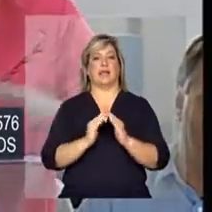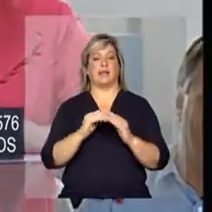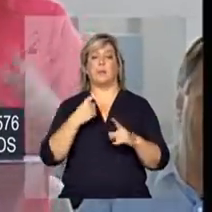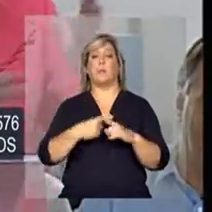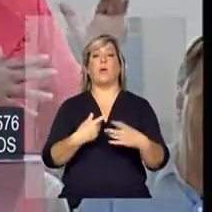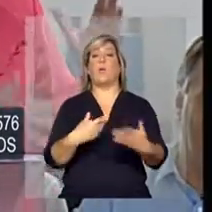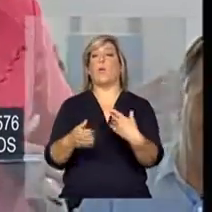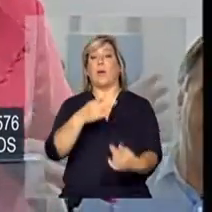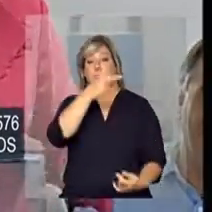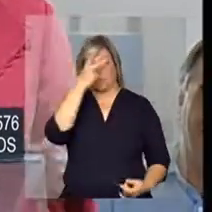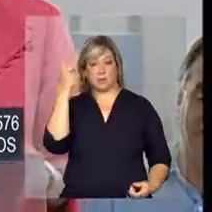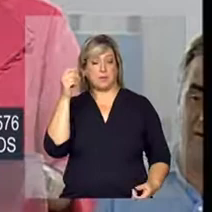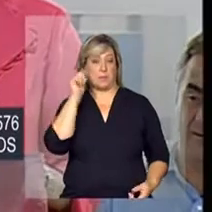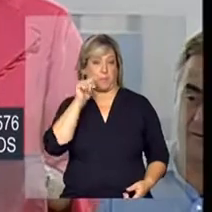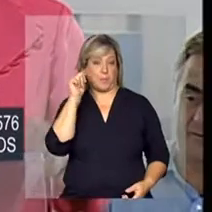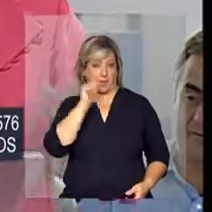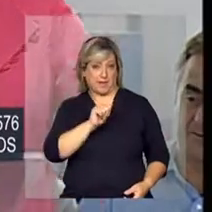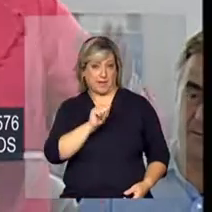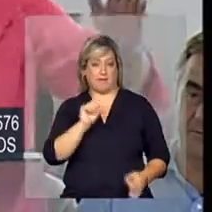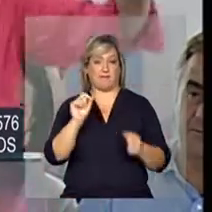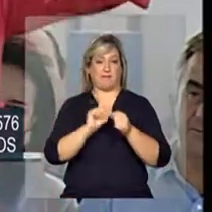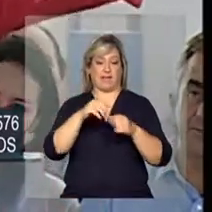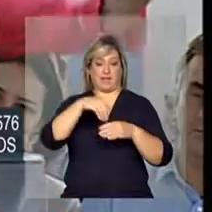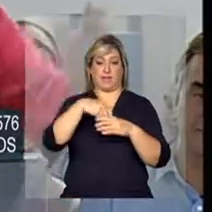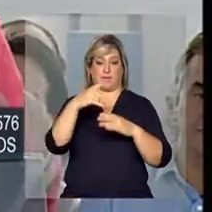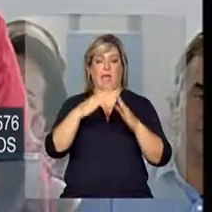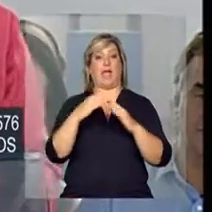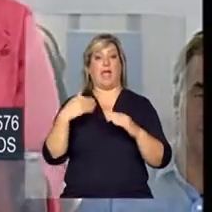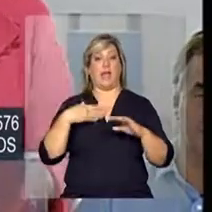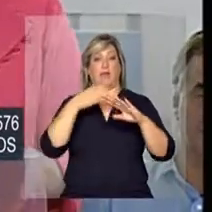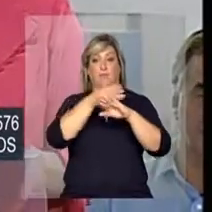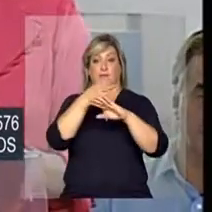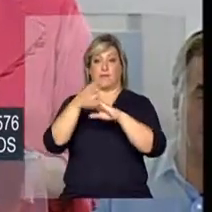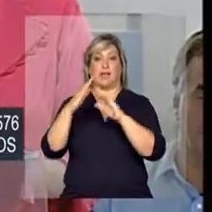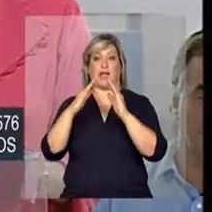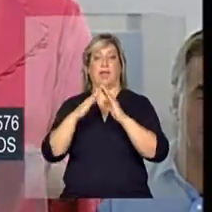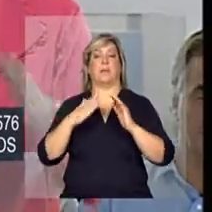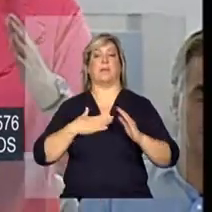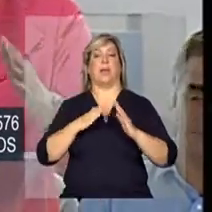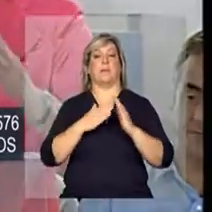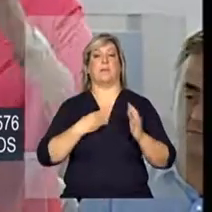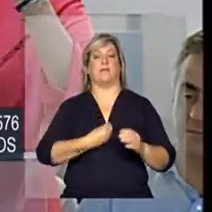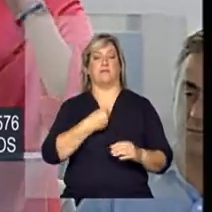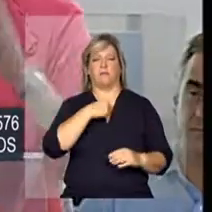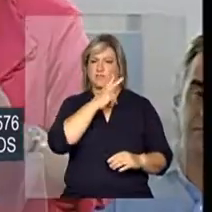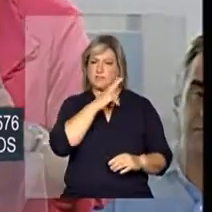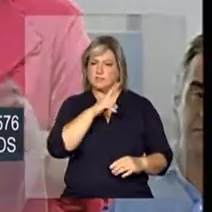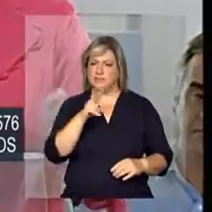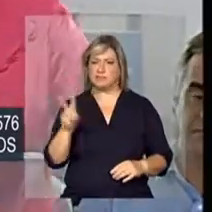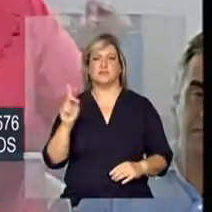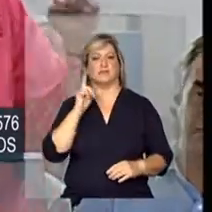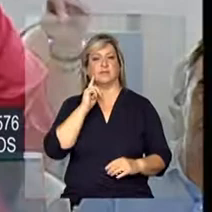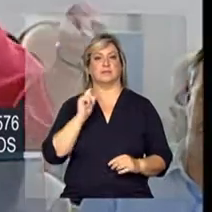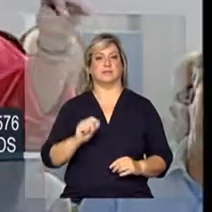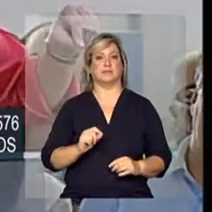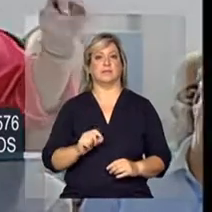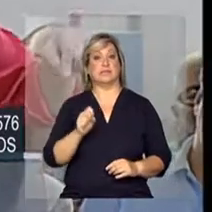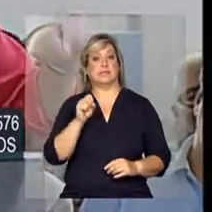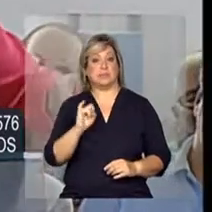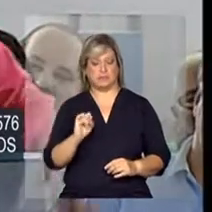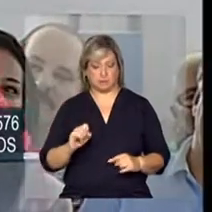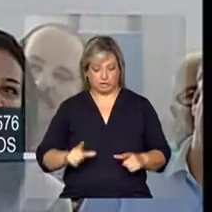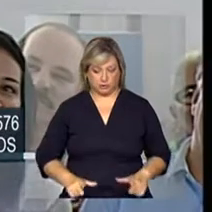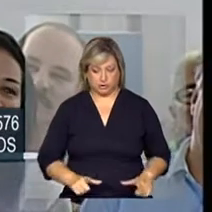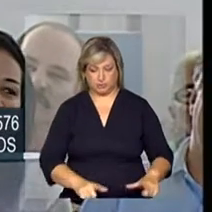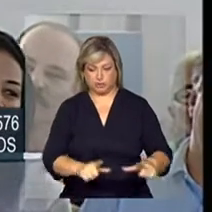mulher faz na sua casa, eu faço nas casas do Minha Casa Minha Vida. Então, estava olhando